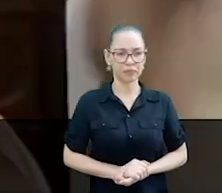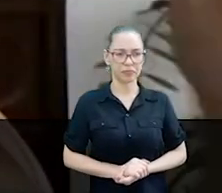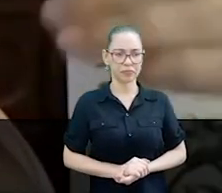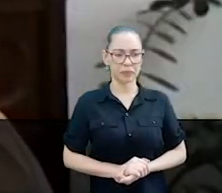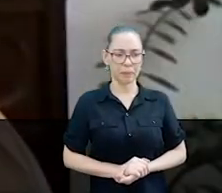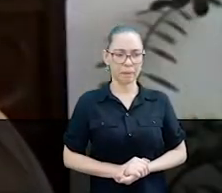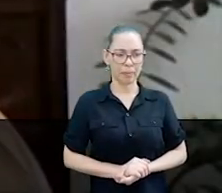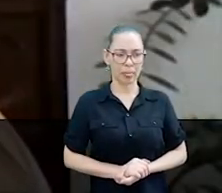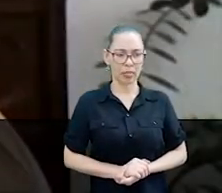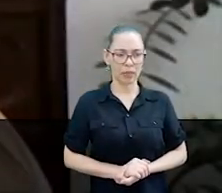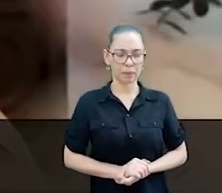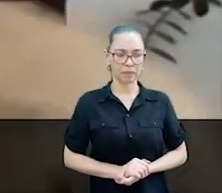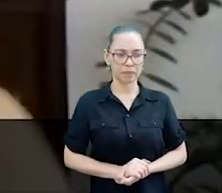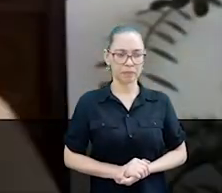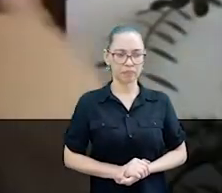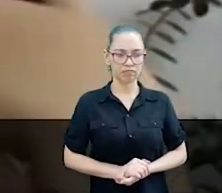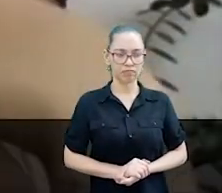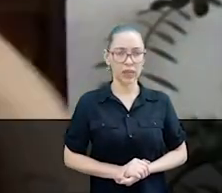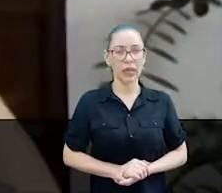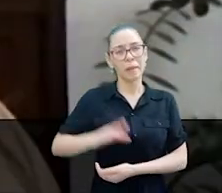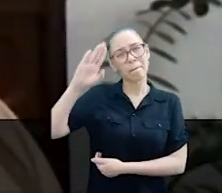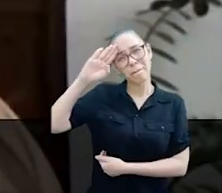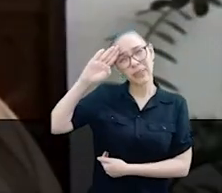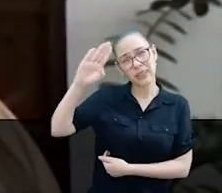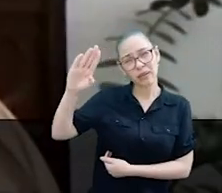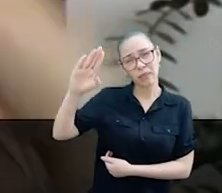né, nesse lugar que a gente está vivendo agora,